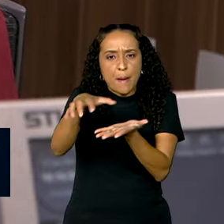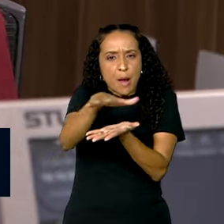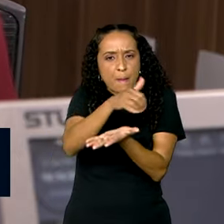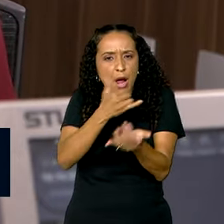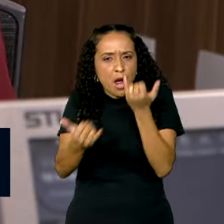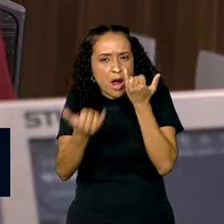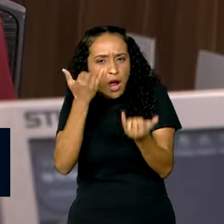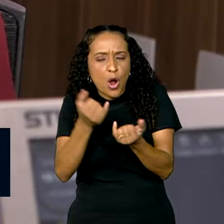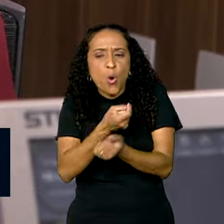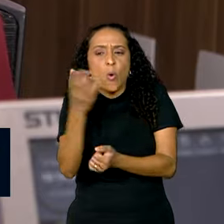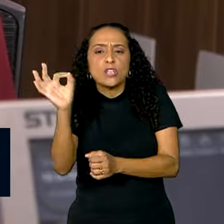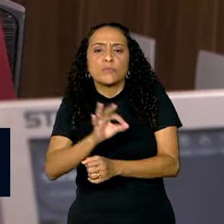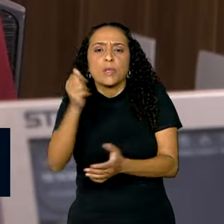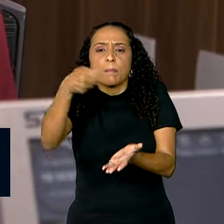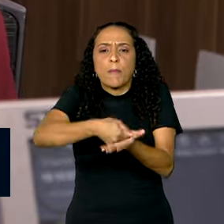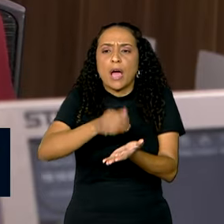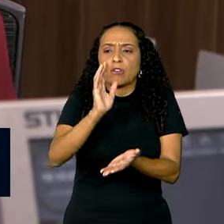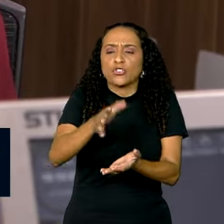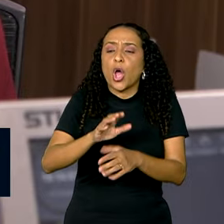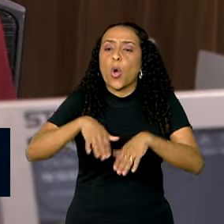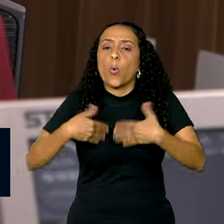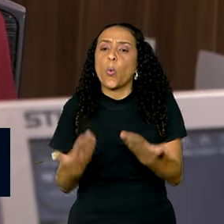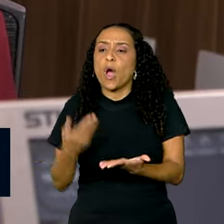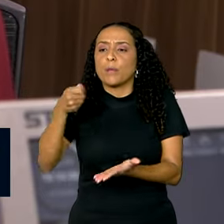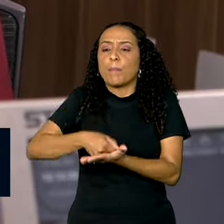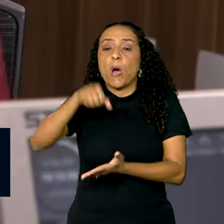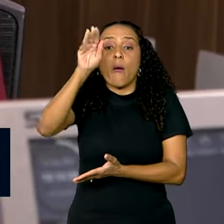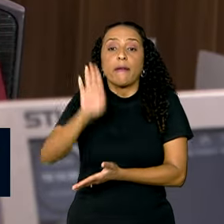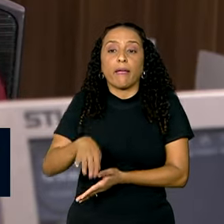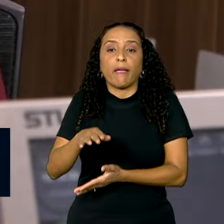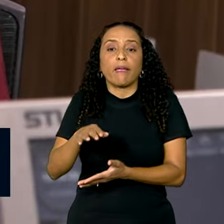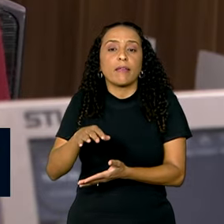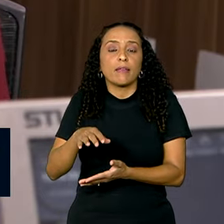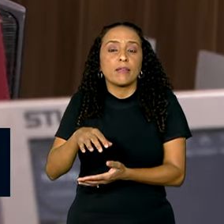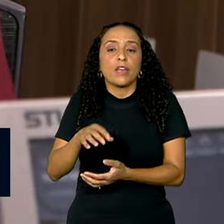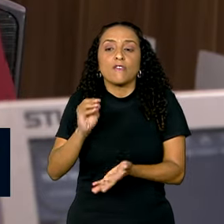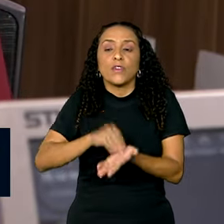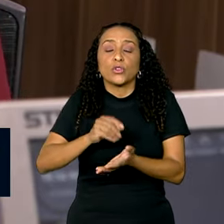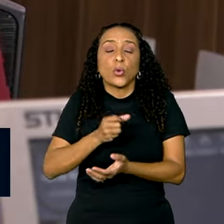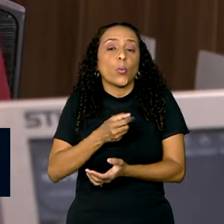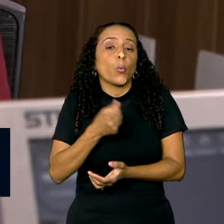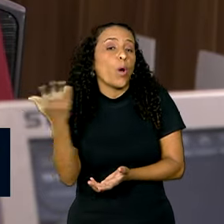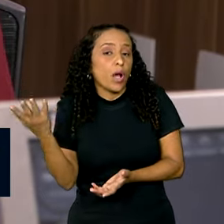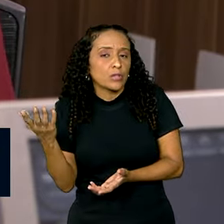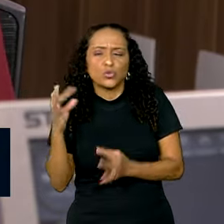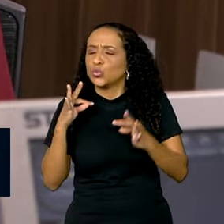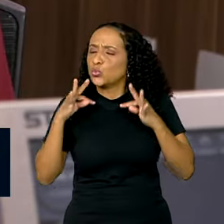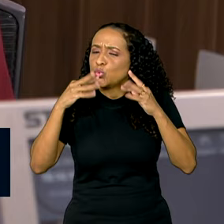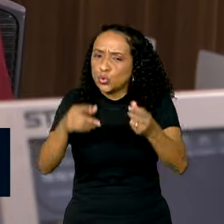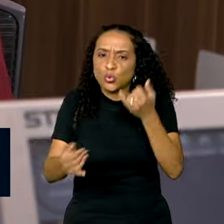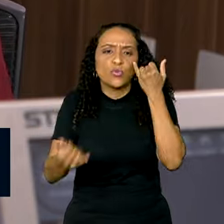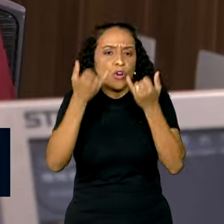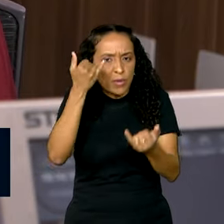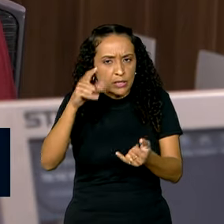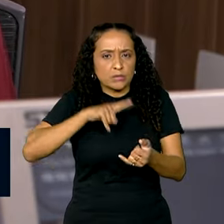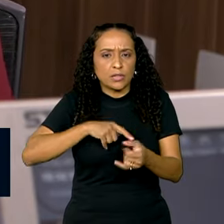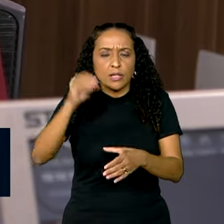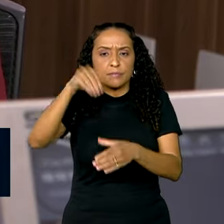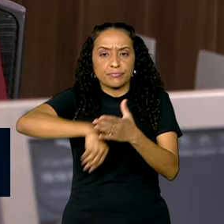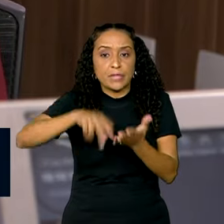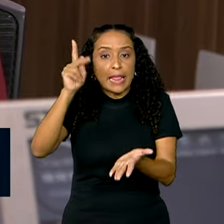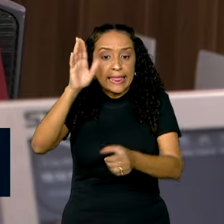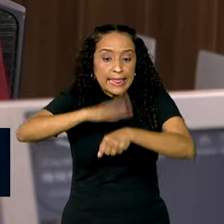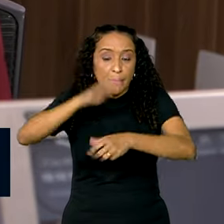relação a quantos por cento já foi pago quando é que foi pago a quem foi pago quanto é que tá faltando tudo isso é dado em tempo real